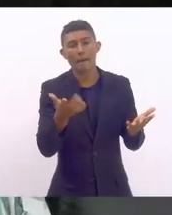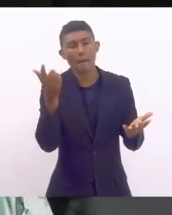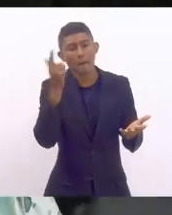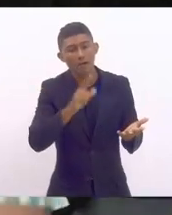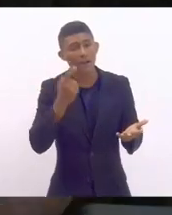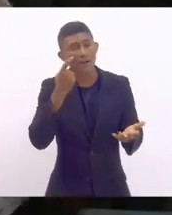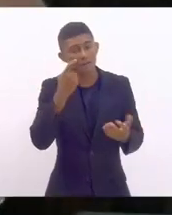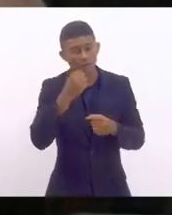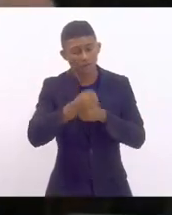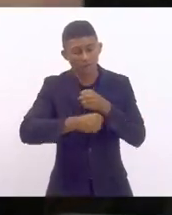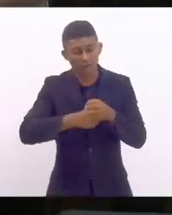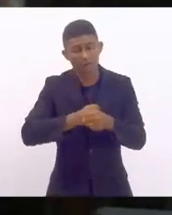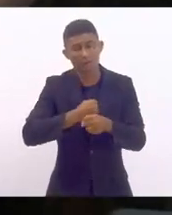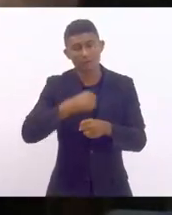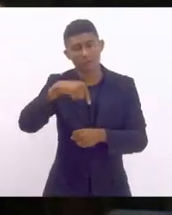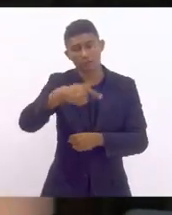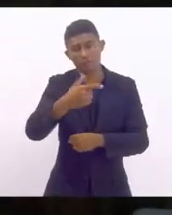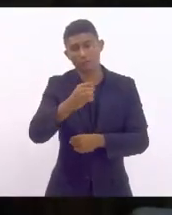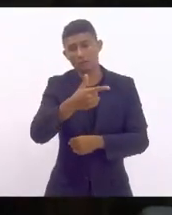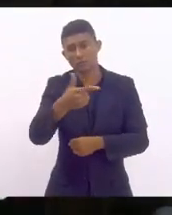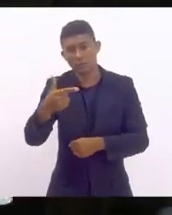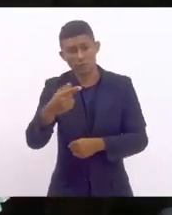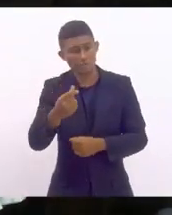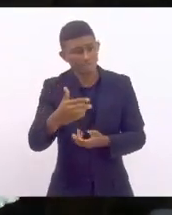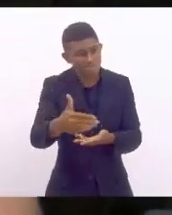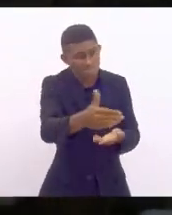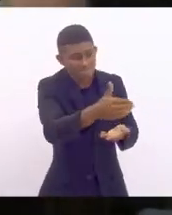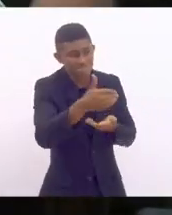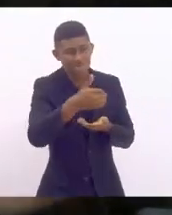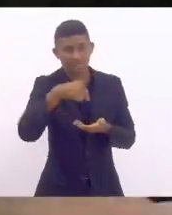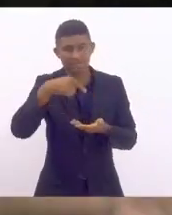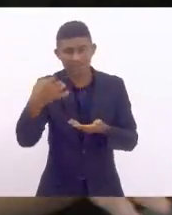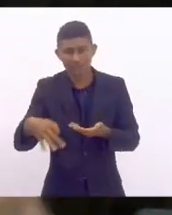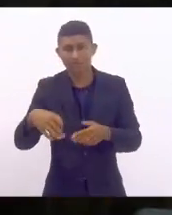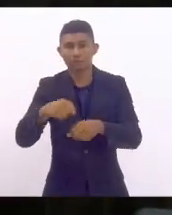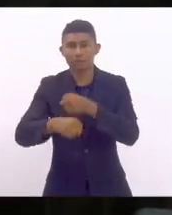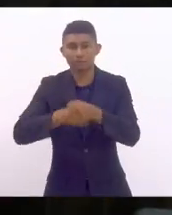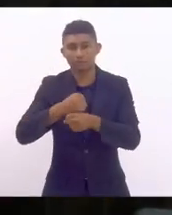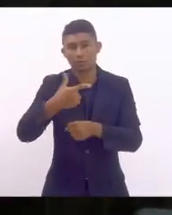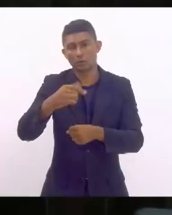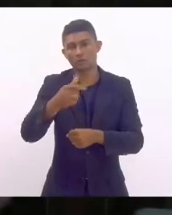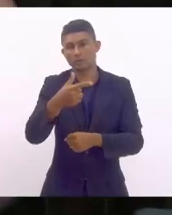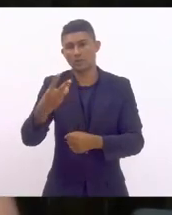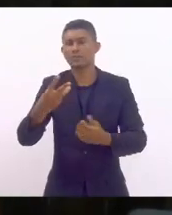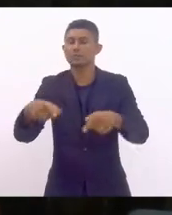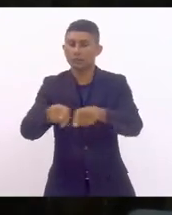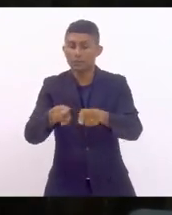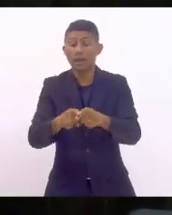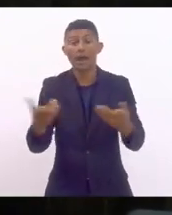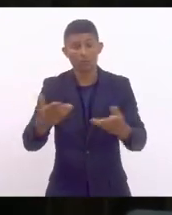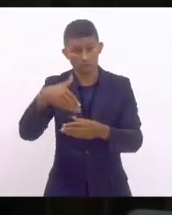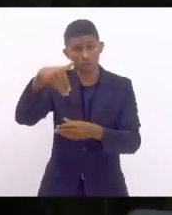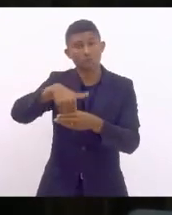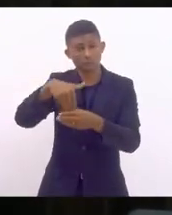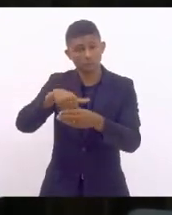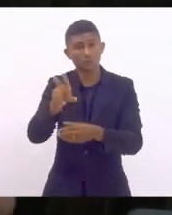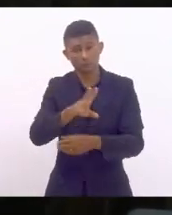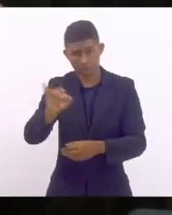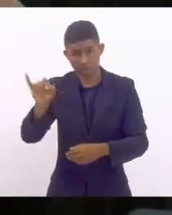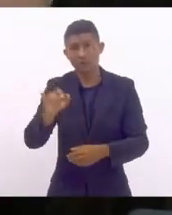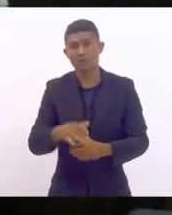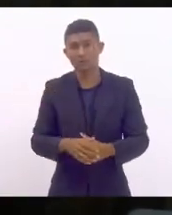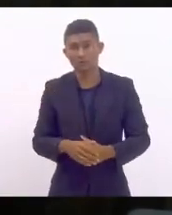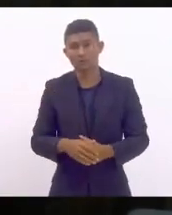orçamento para 22 e reprojetar o orçamento para 23 nós vamos voltar agora agora tem que recompor o de